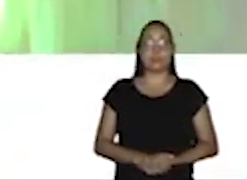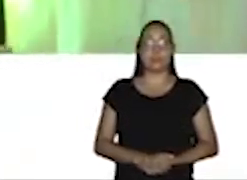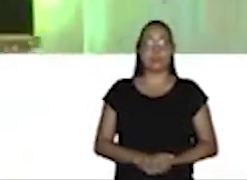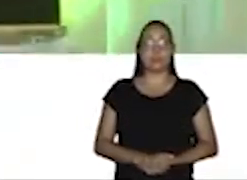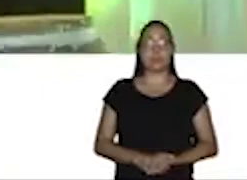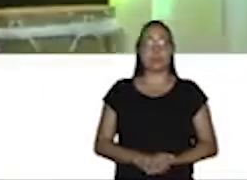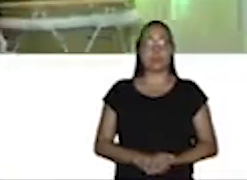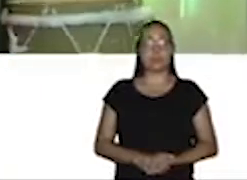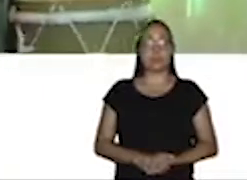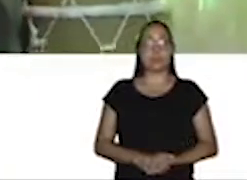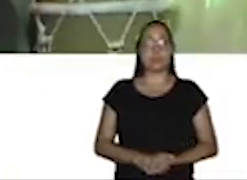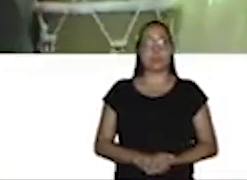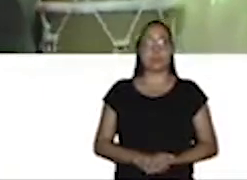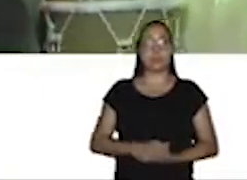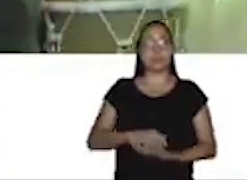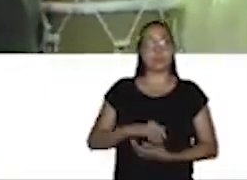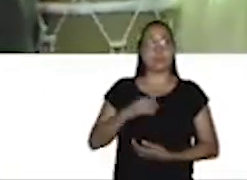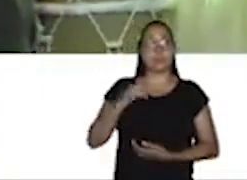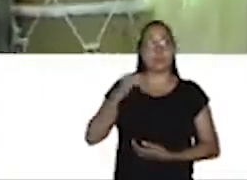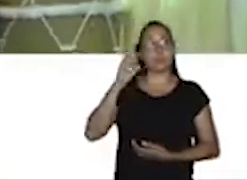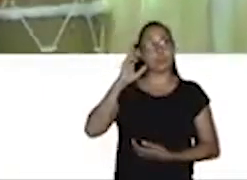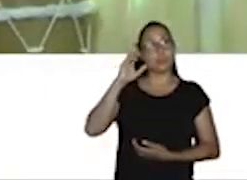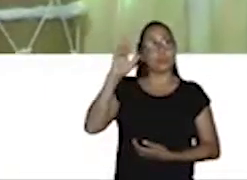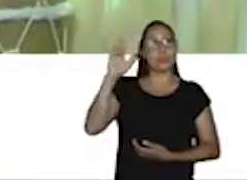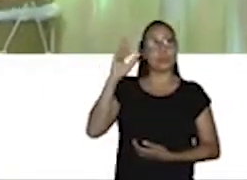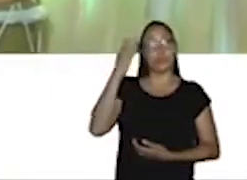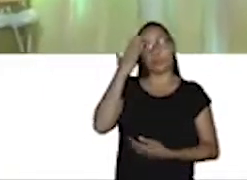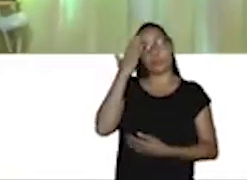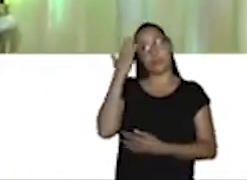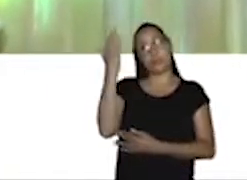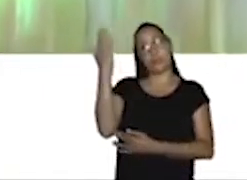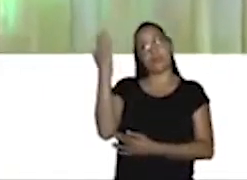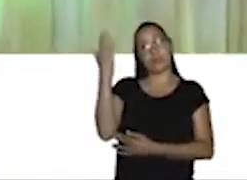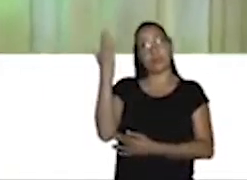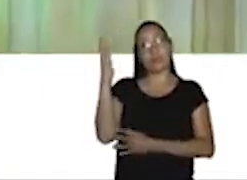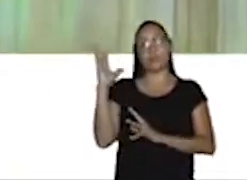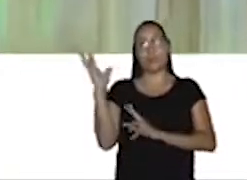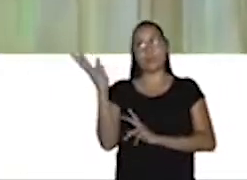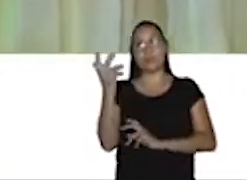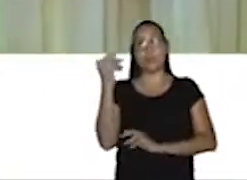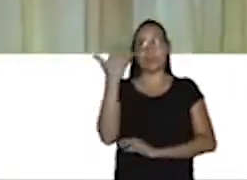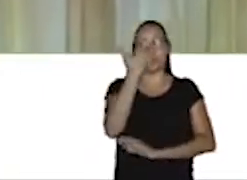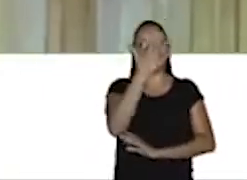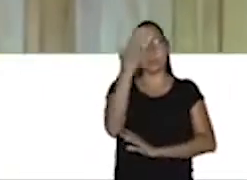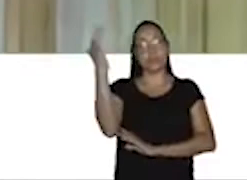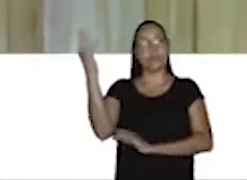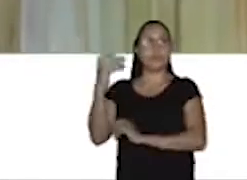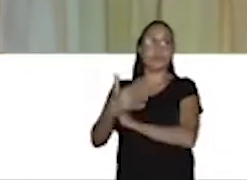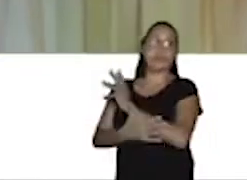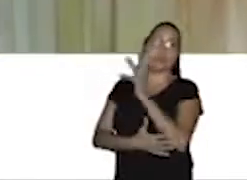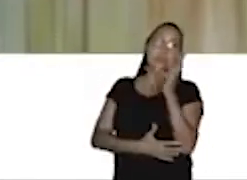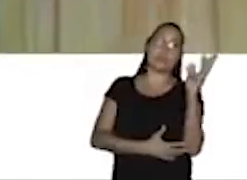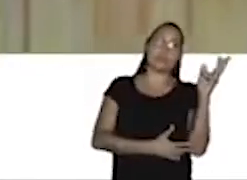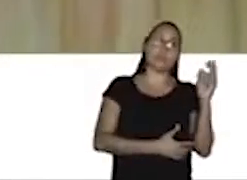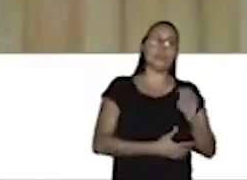Ao Senhor agradeço, soberba natureza,